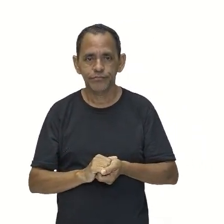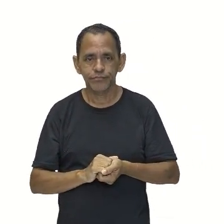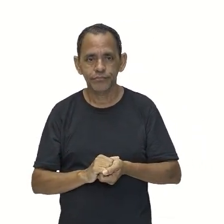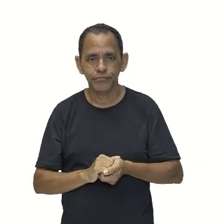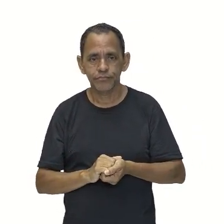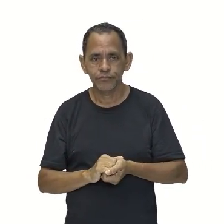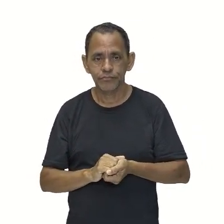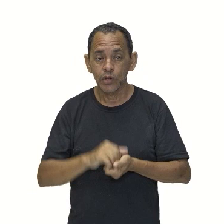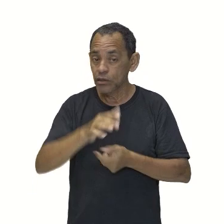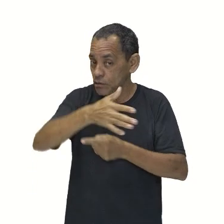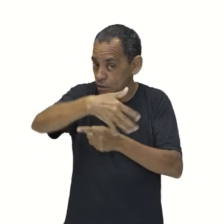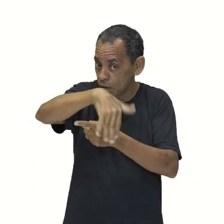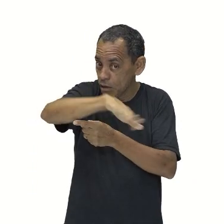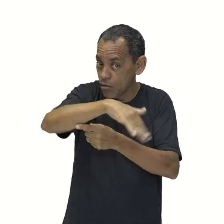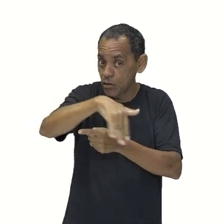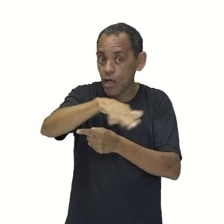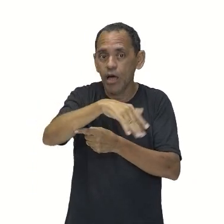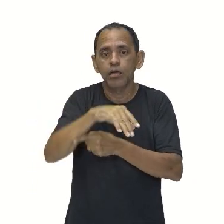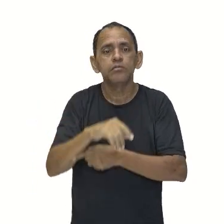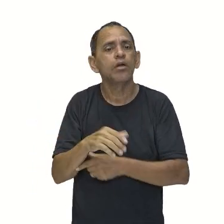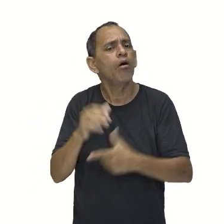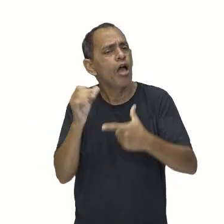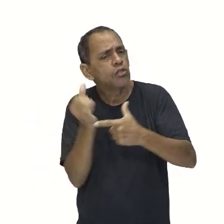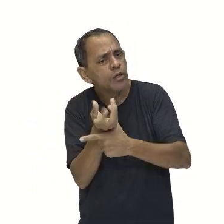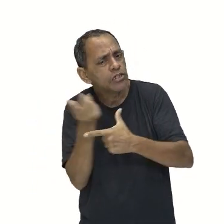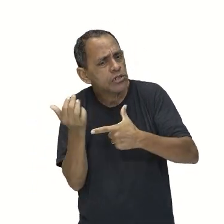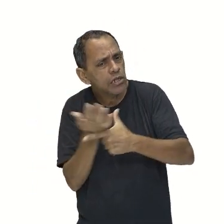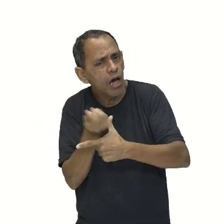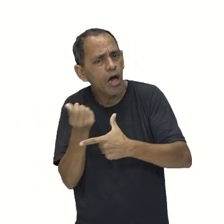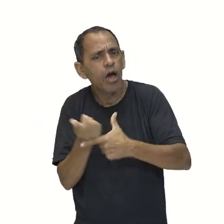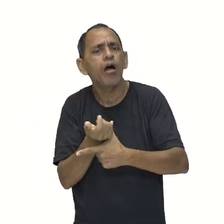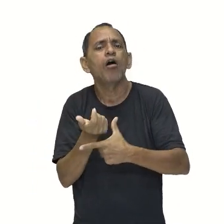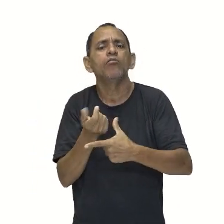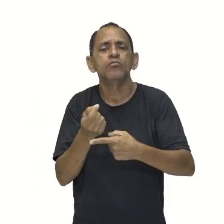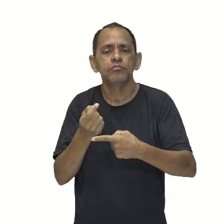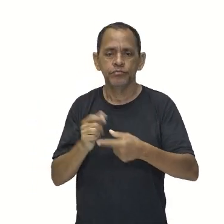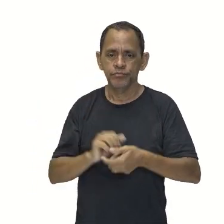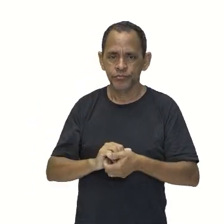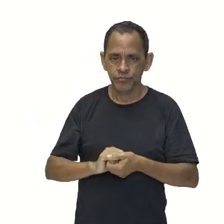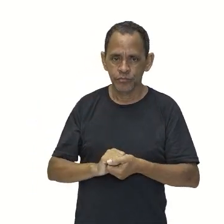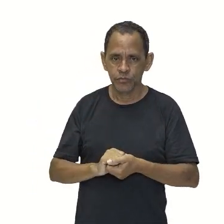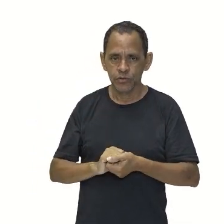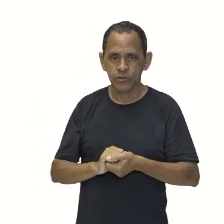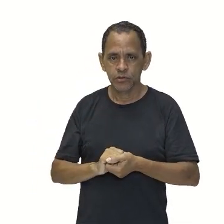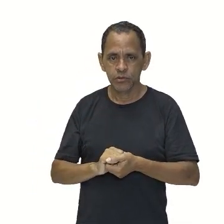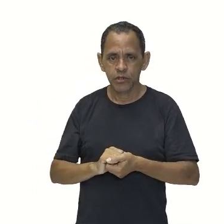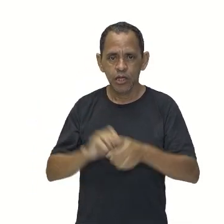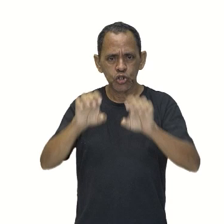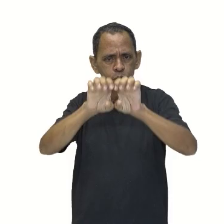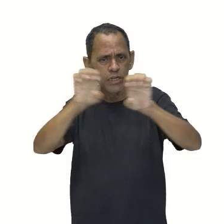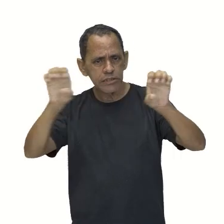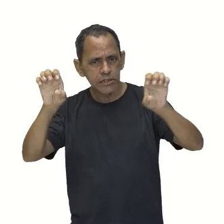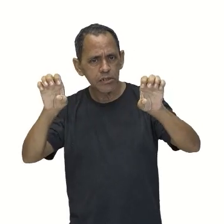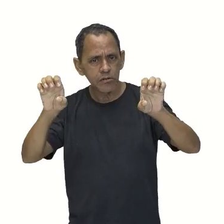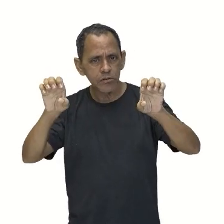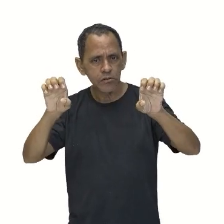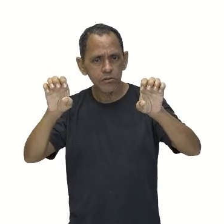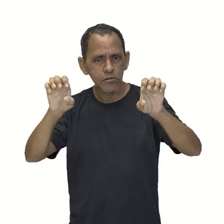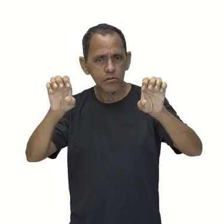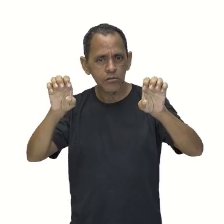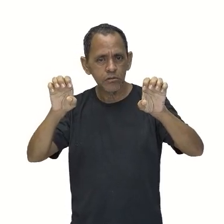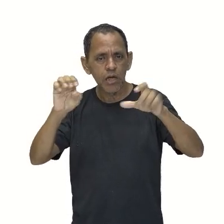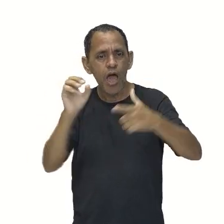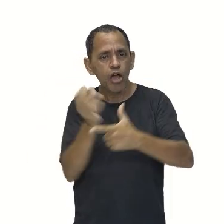da área, certo? Ora, então o quadrado está aqui,